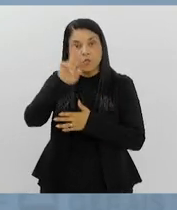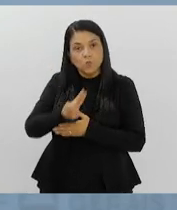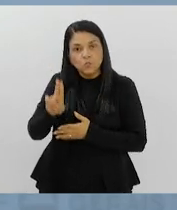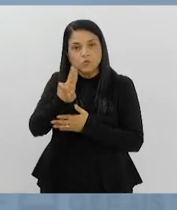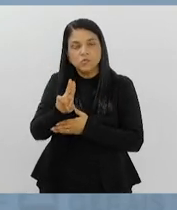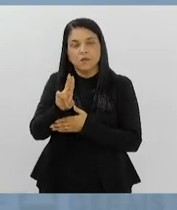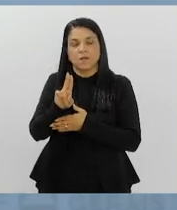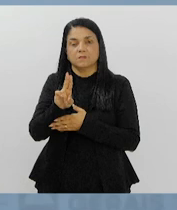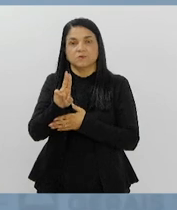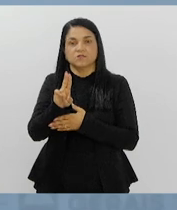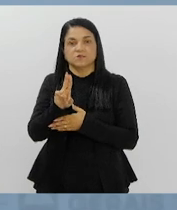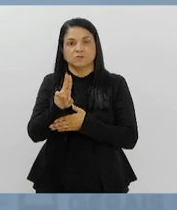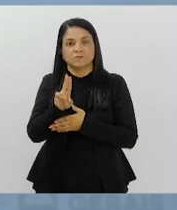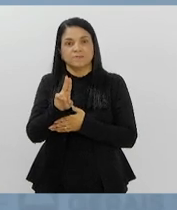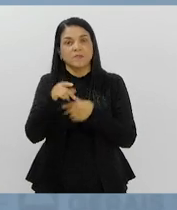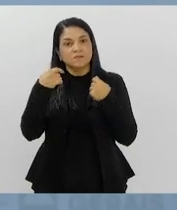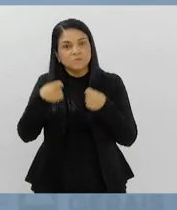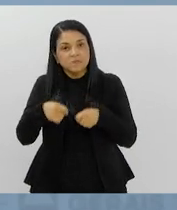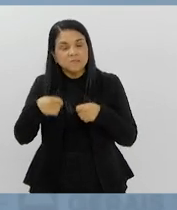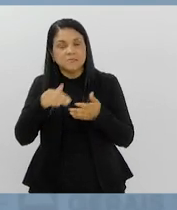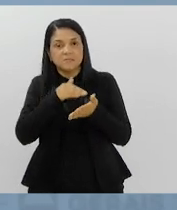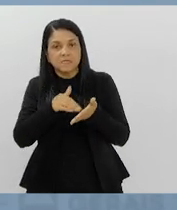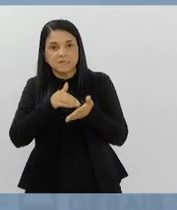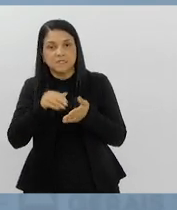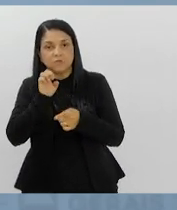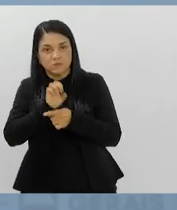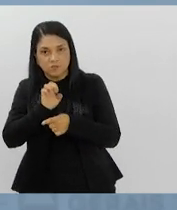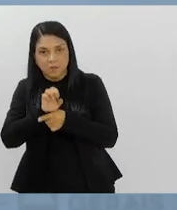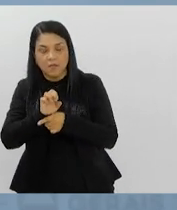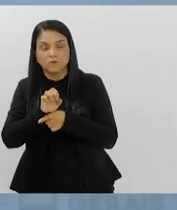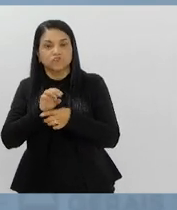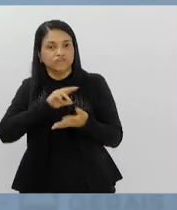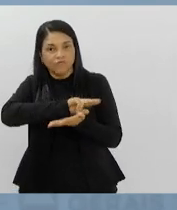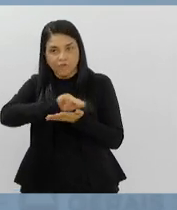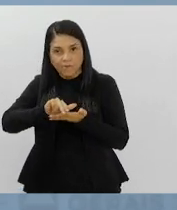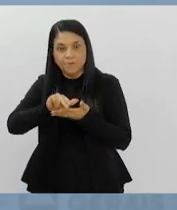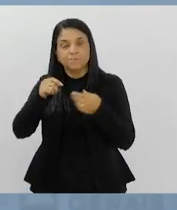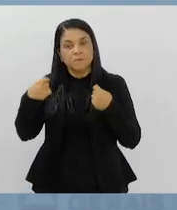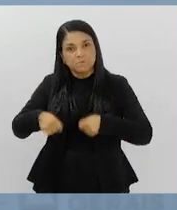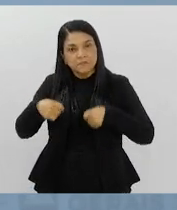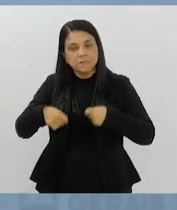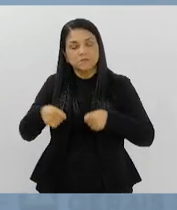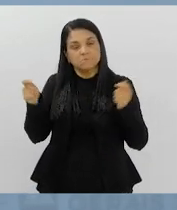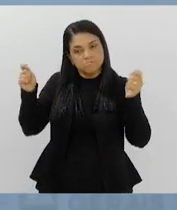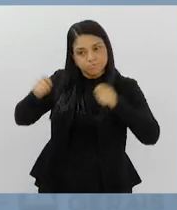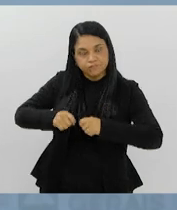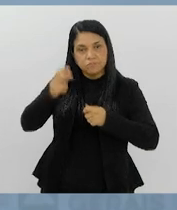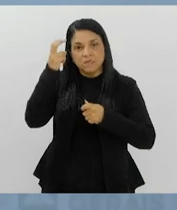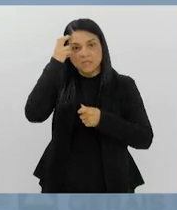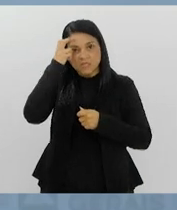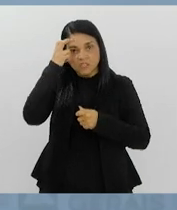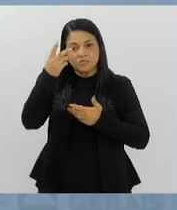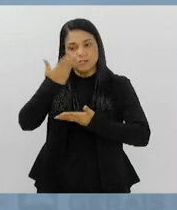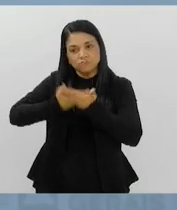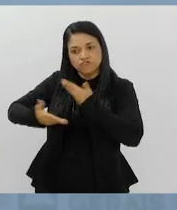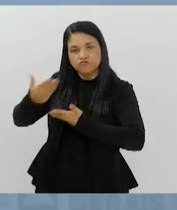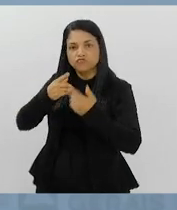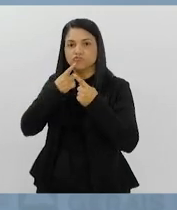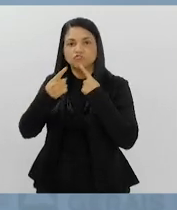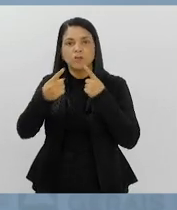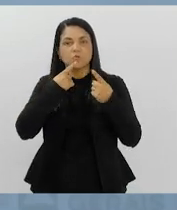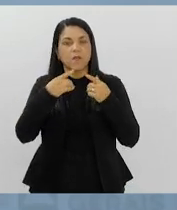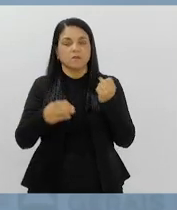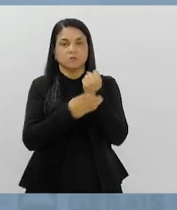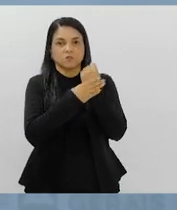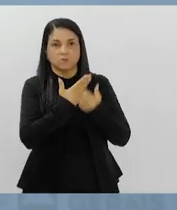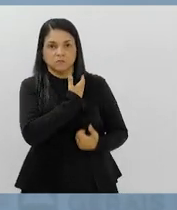que fomentar que outras secretarias de Estado, outros órgãos tenham também a capacidade de inteligência para poder dialogar com a segurança pública. Né,